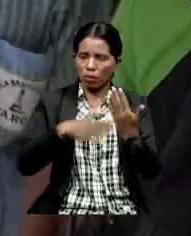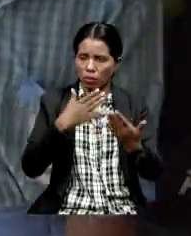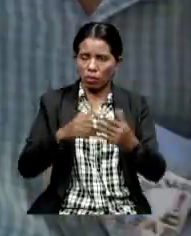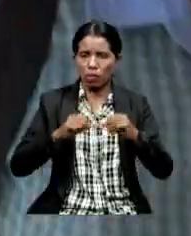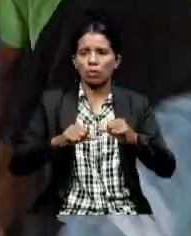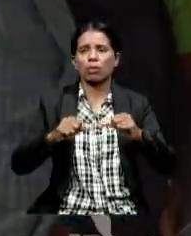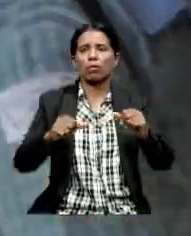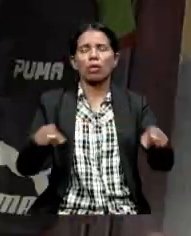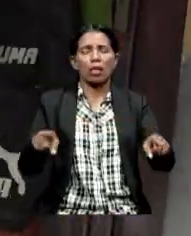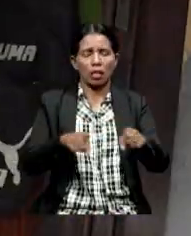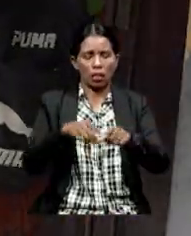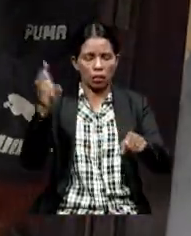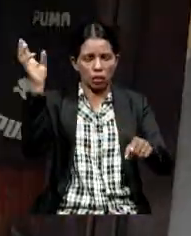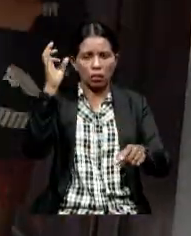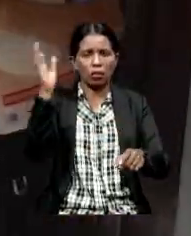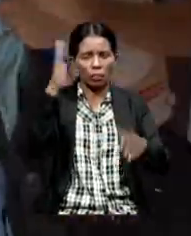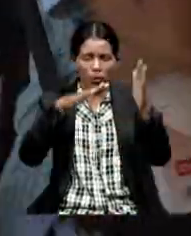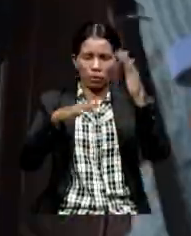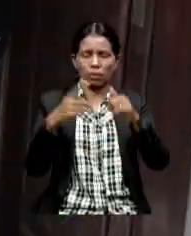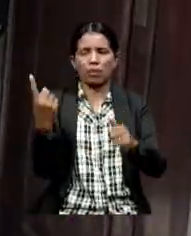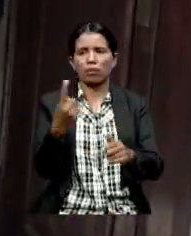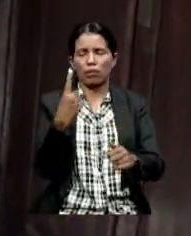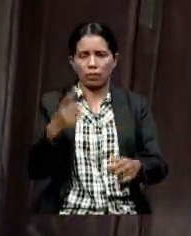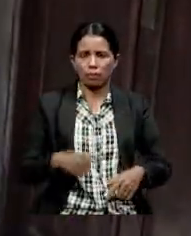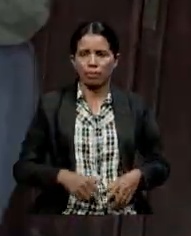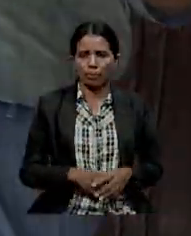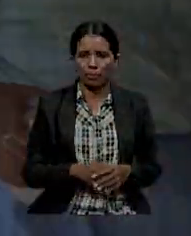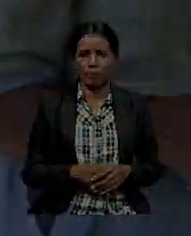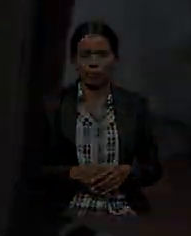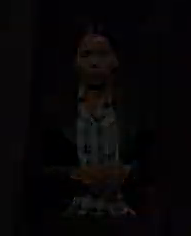continua sem preocupação para o público. João Bosco Dias, Clementino Maia, GMN.